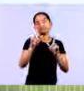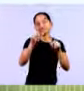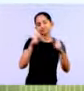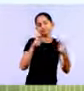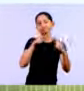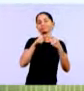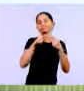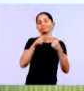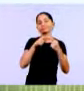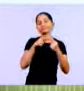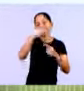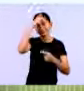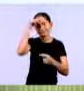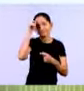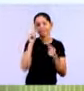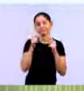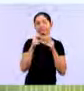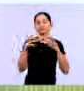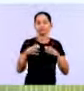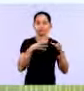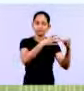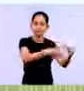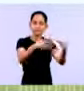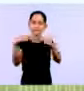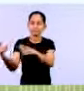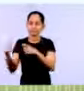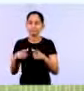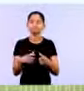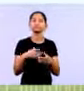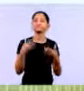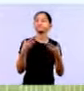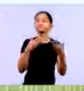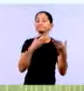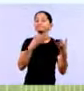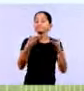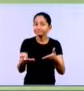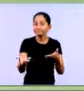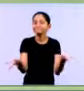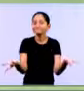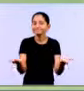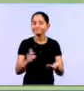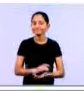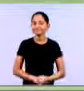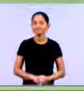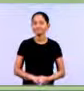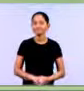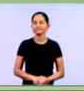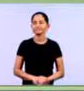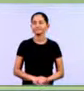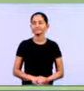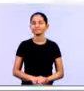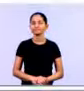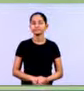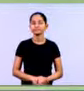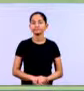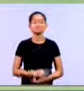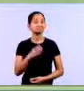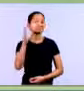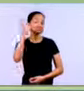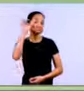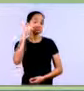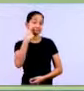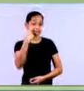próximo do município e ele deve trabalhar sobre isso. Alguma consideração, professor Cristiano? Professora, é interessante